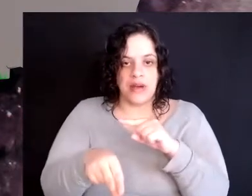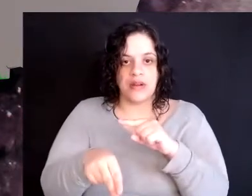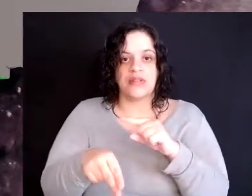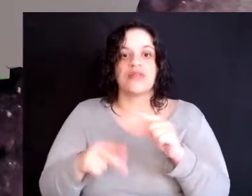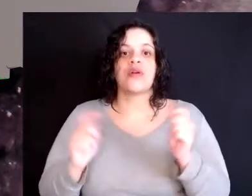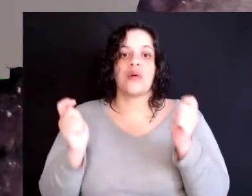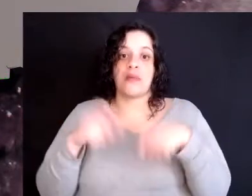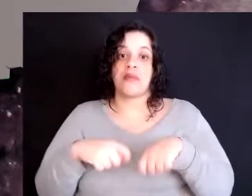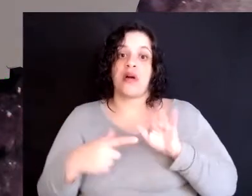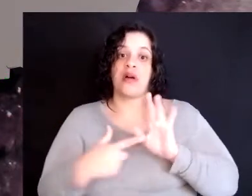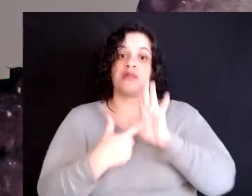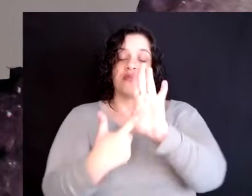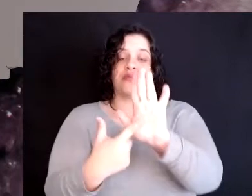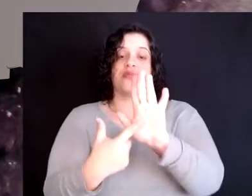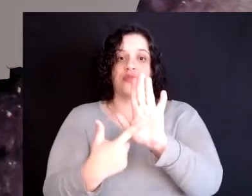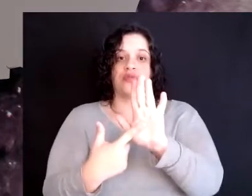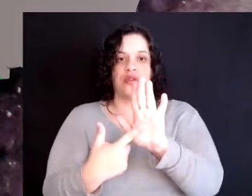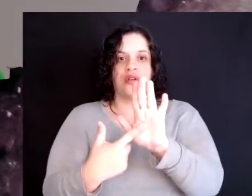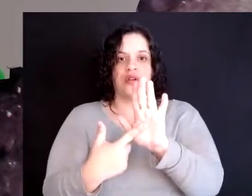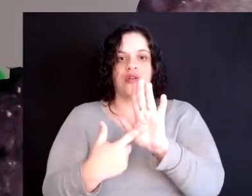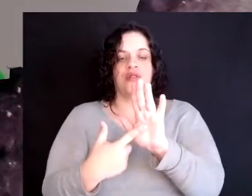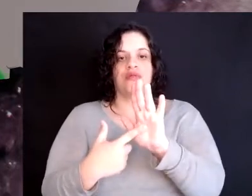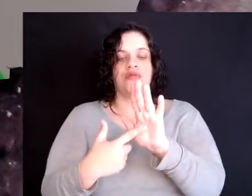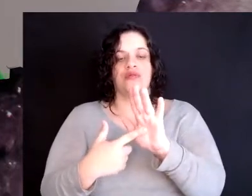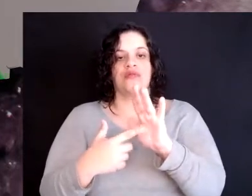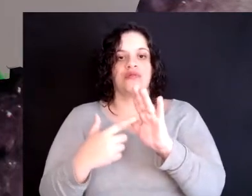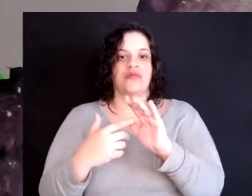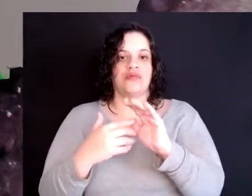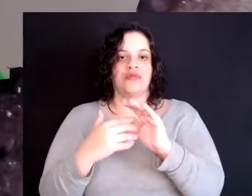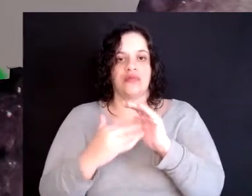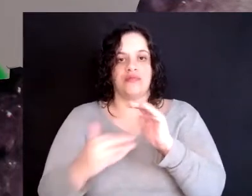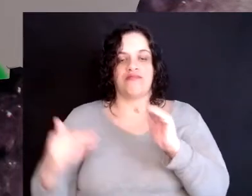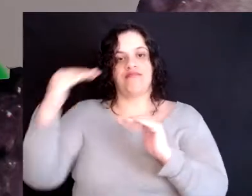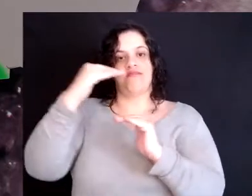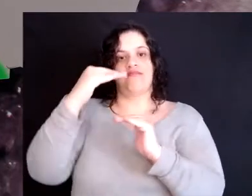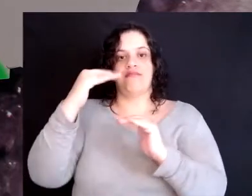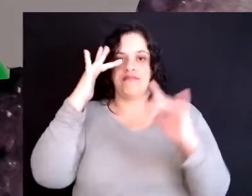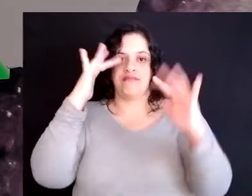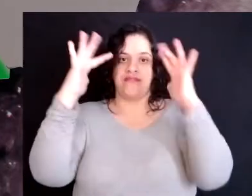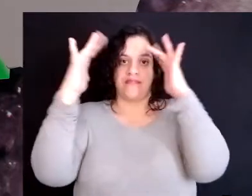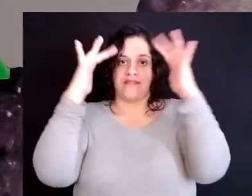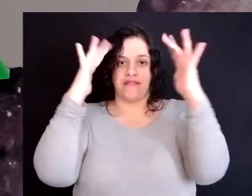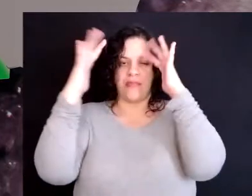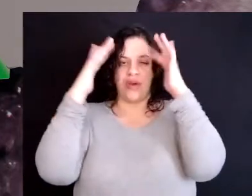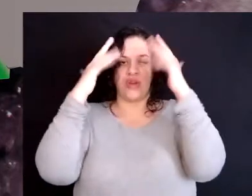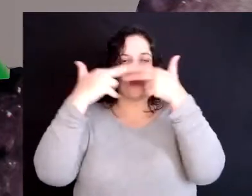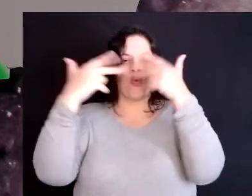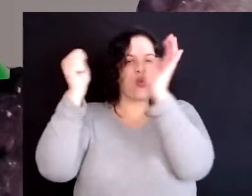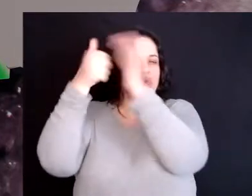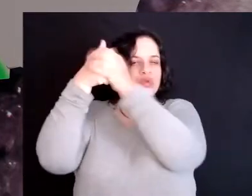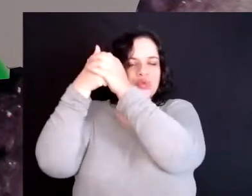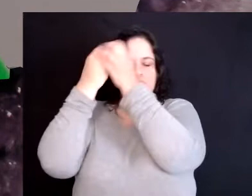os imaginários escondidos, e levar a nossa imaginação